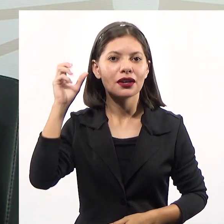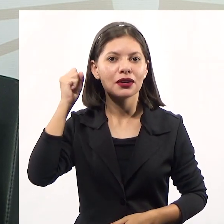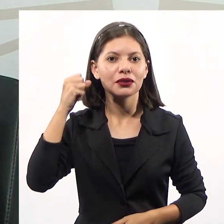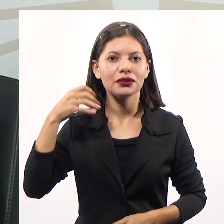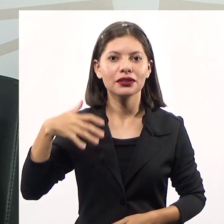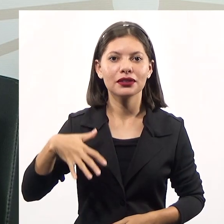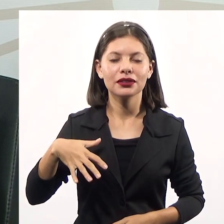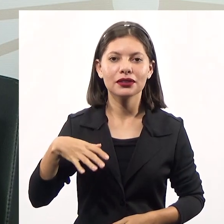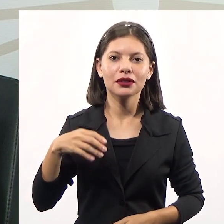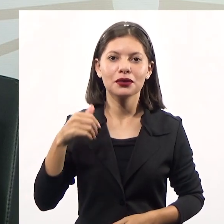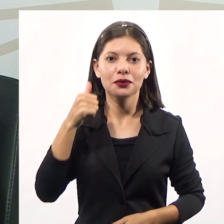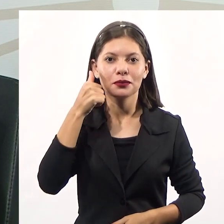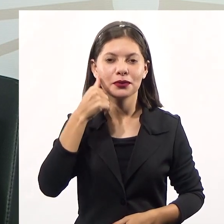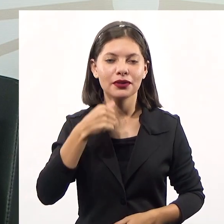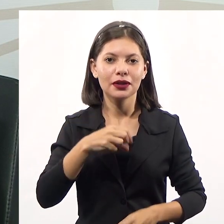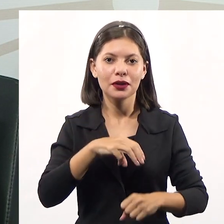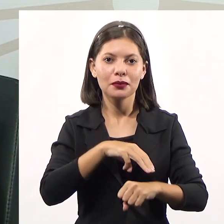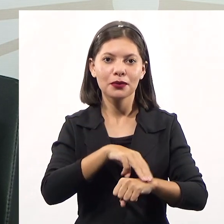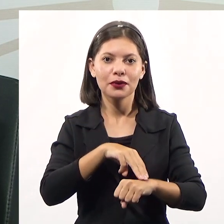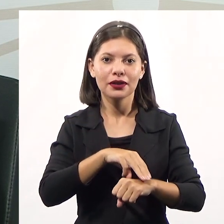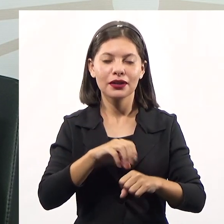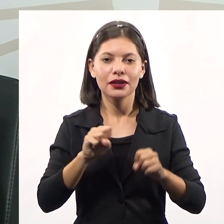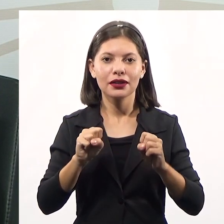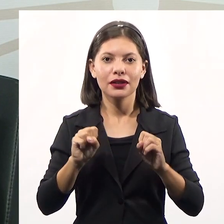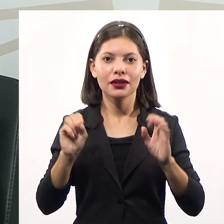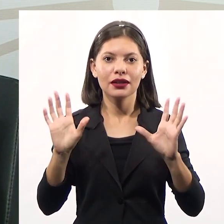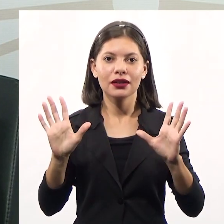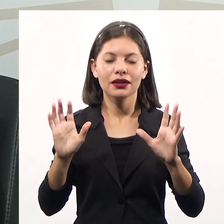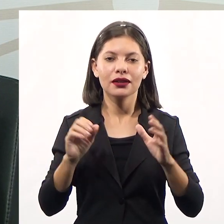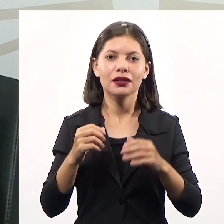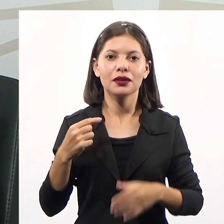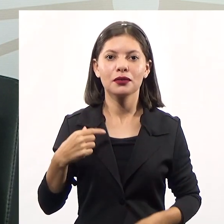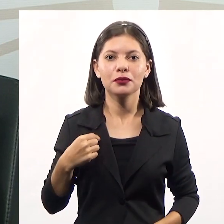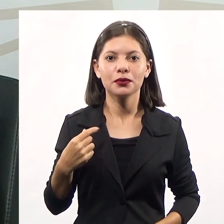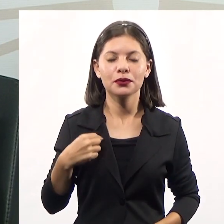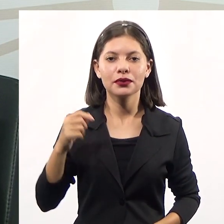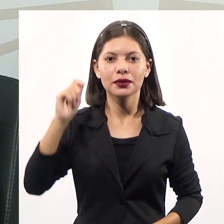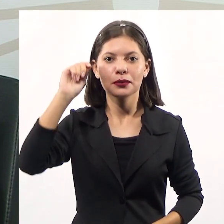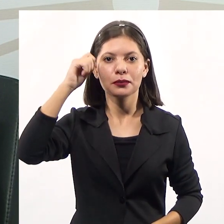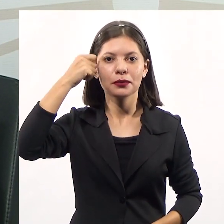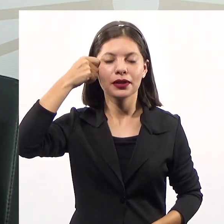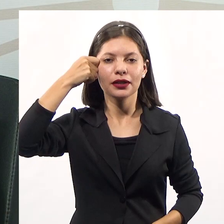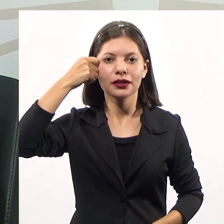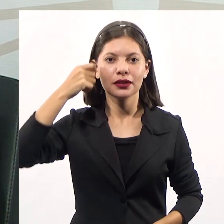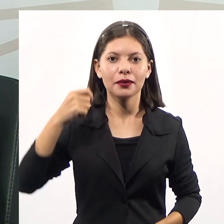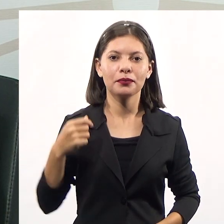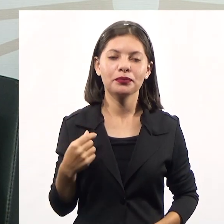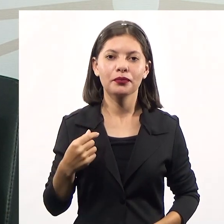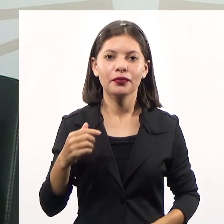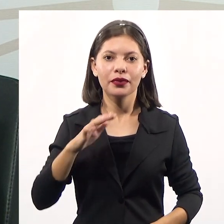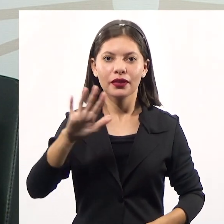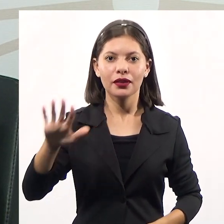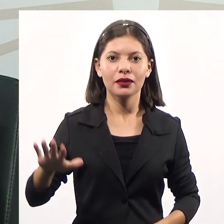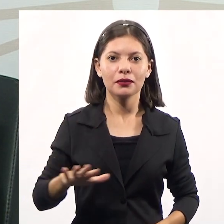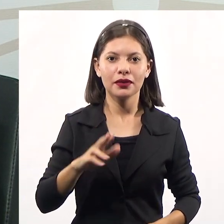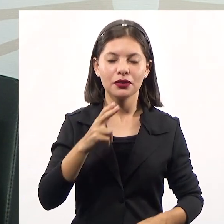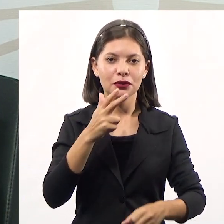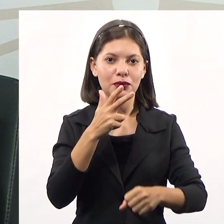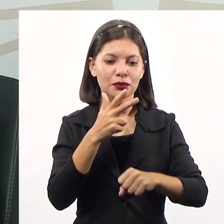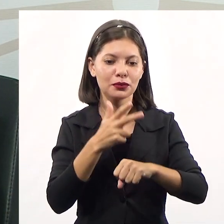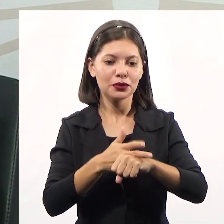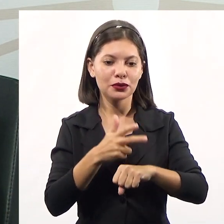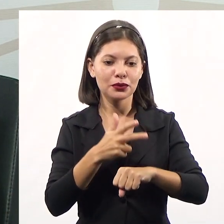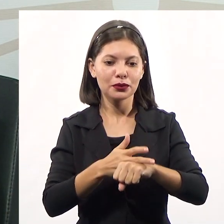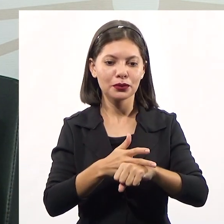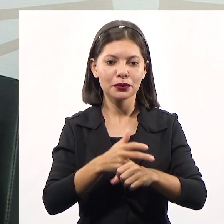audiodescrição. Eu sou uma mulher morena, clara, e estou usando uma blusa preta. E no ambiente em que eu estou, aqui no